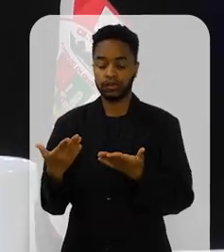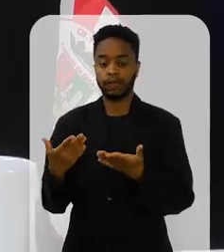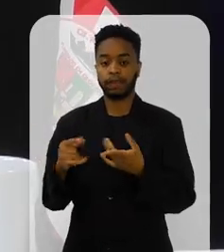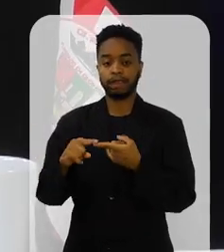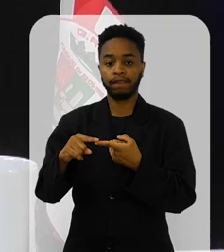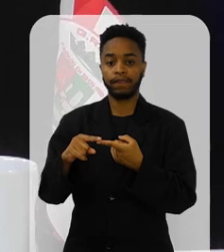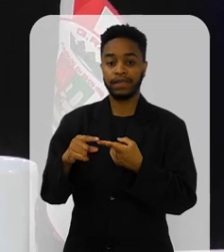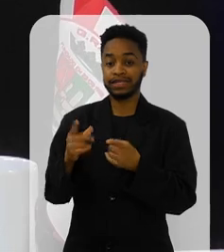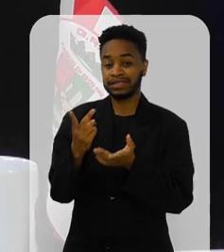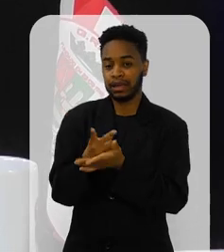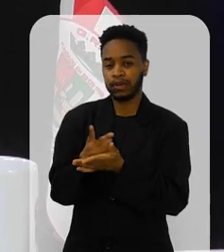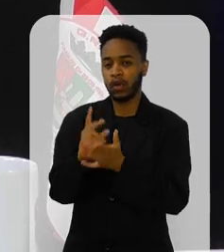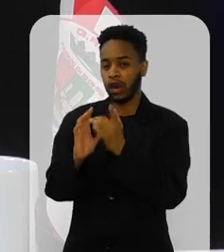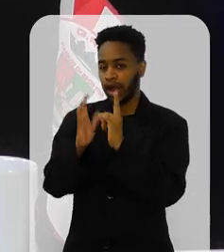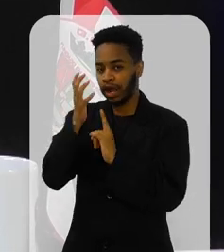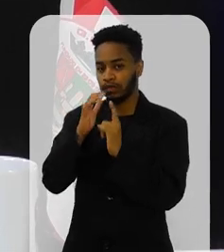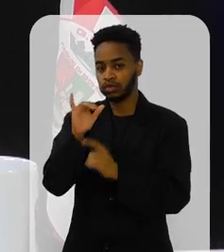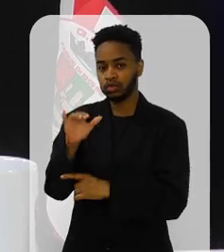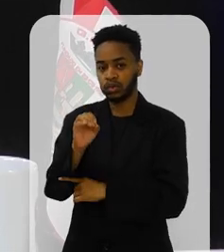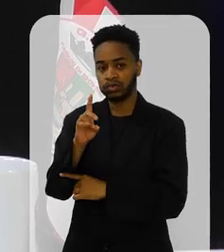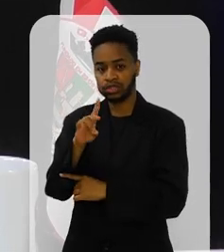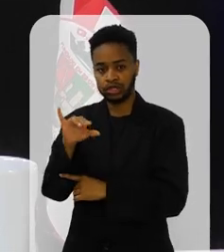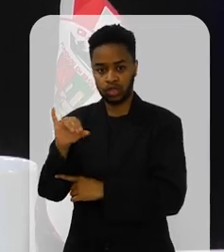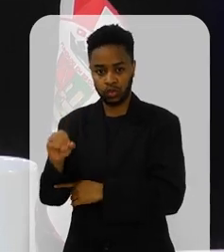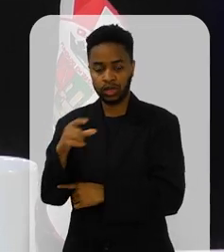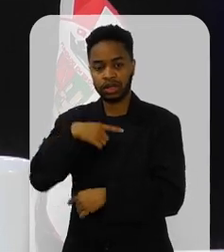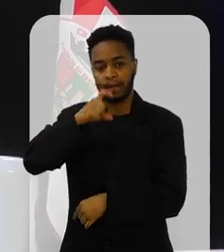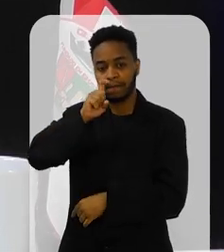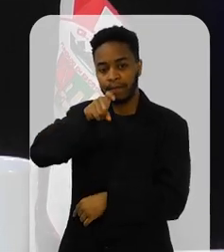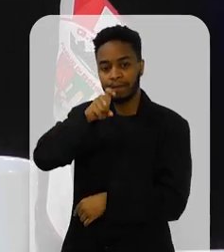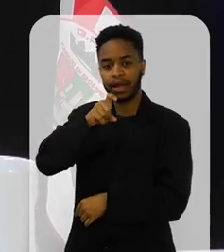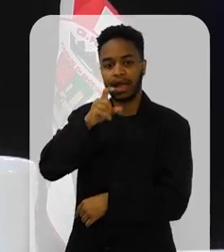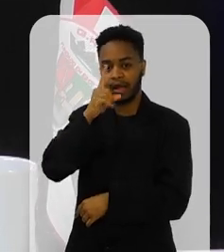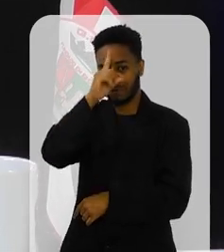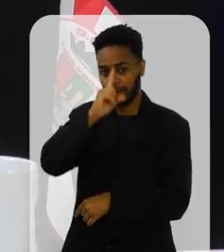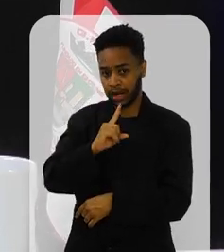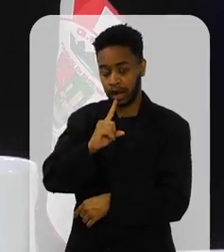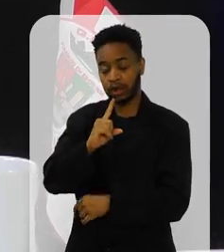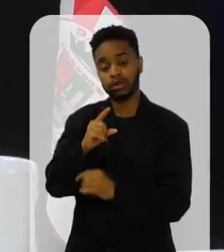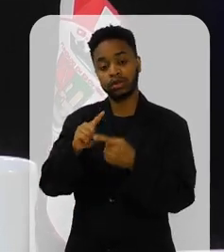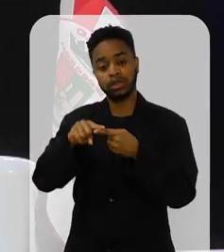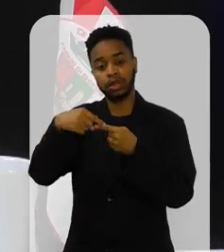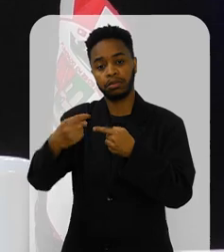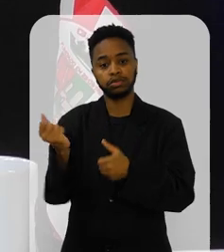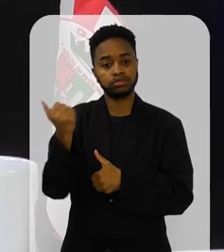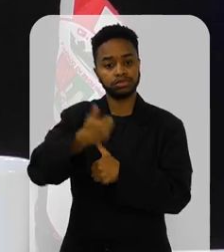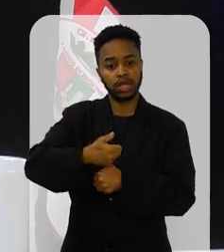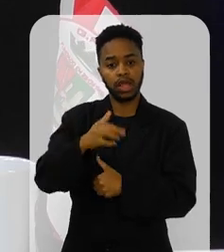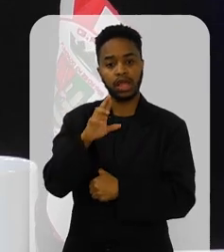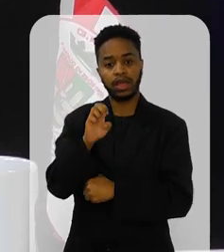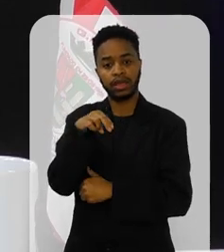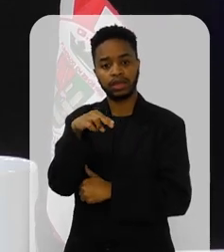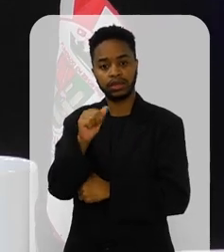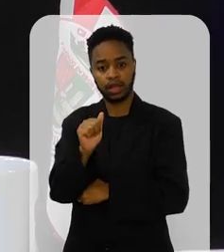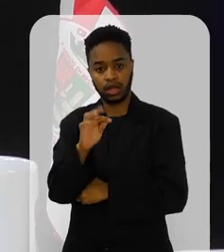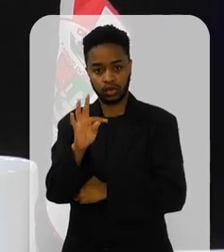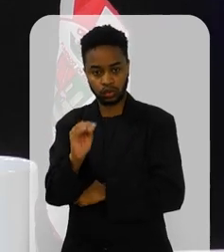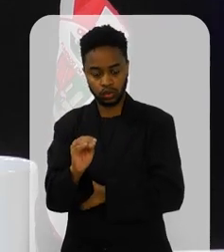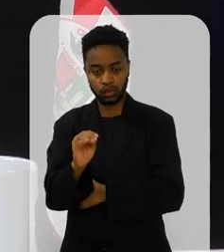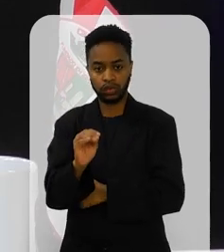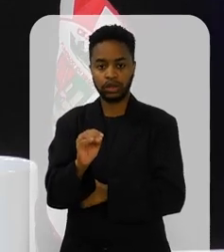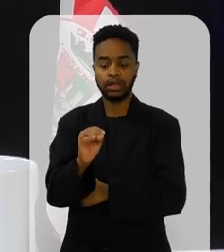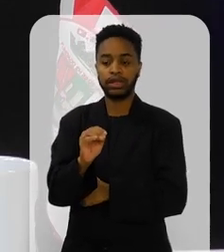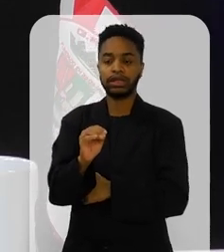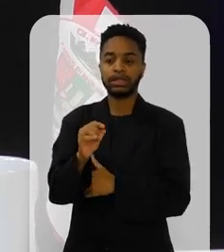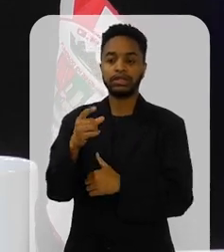No carnaval de Joãozinho 30, que eu saí dos Papagaios Amarelos, né, em 2002, o Renato entrou com o carnaval do, do